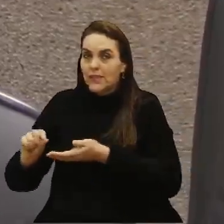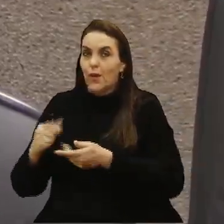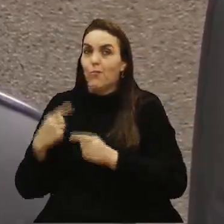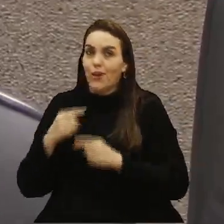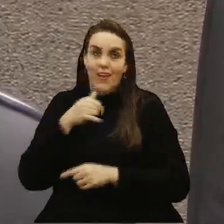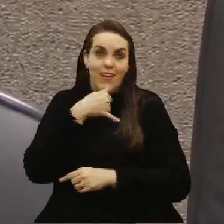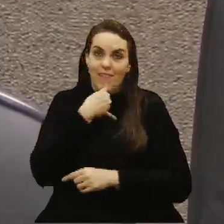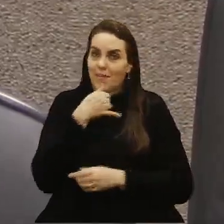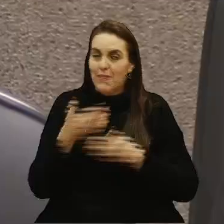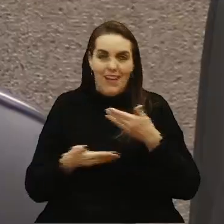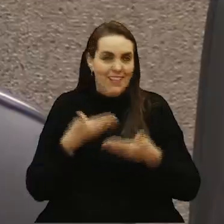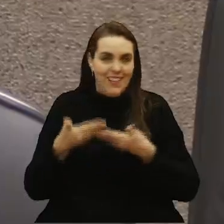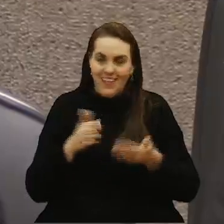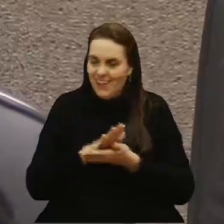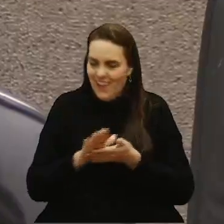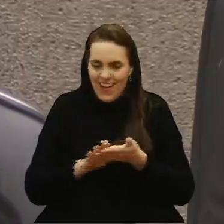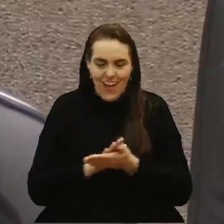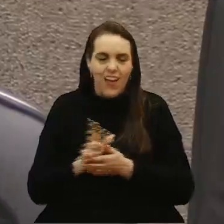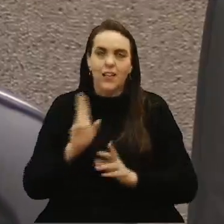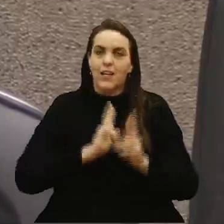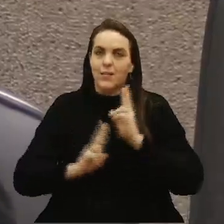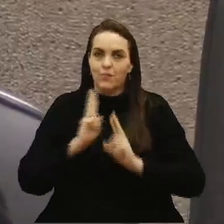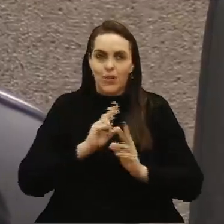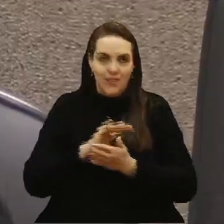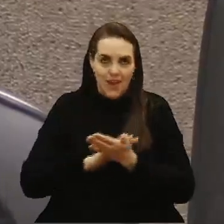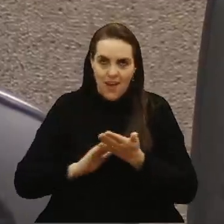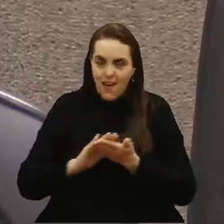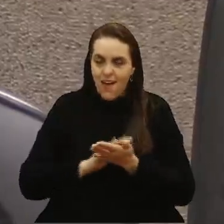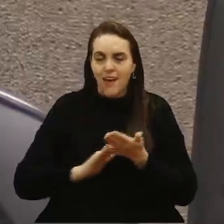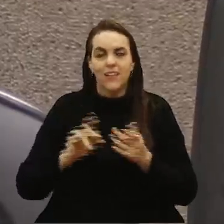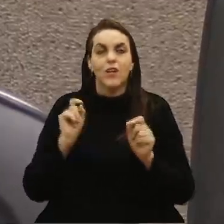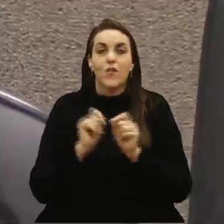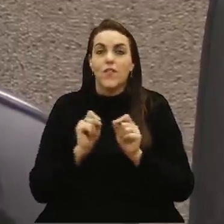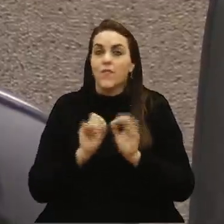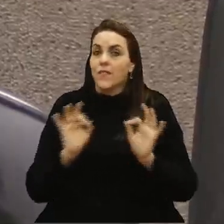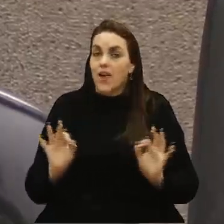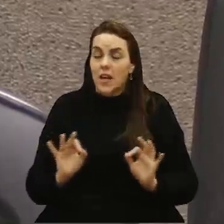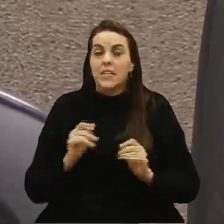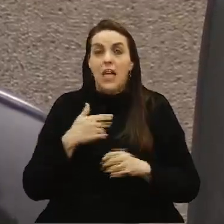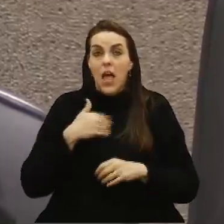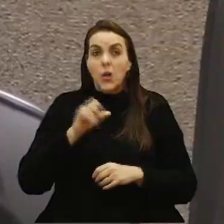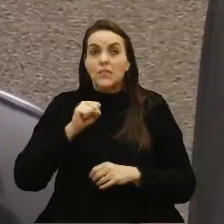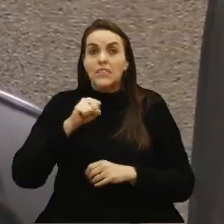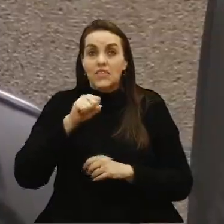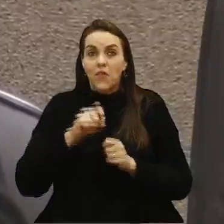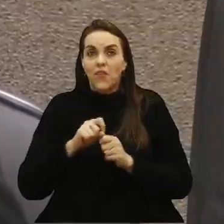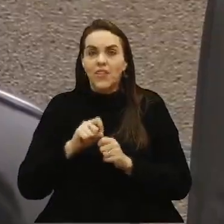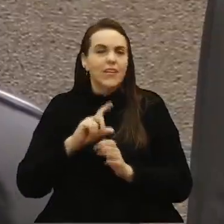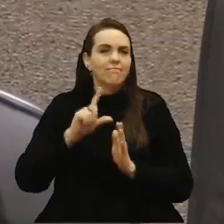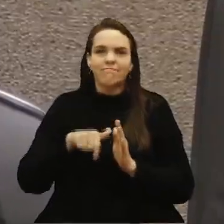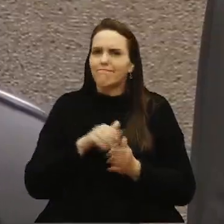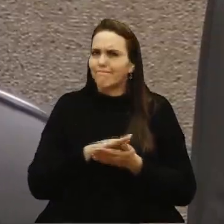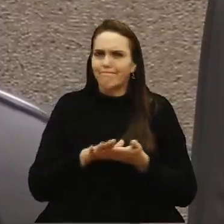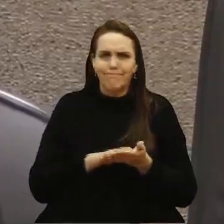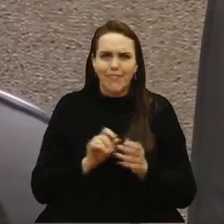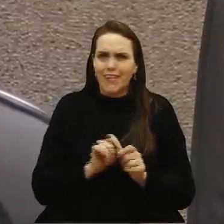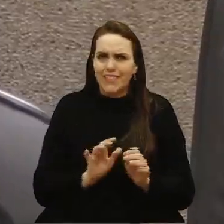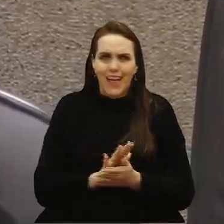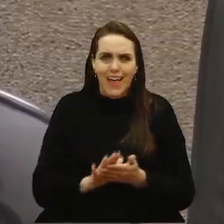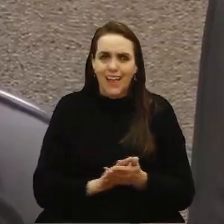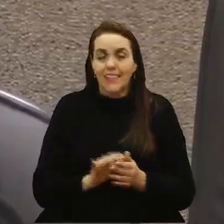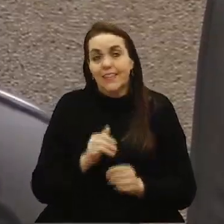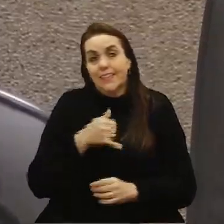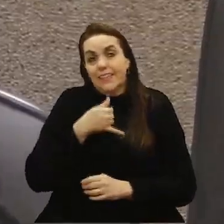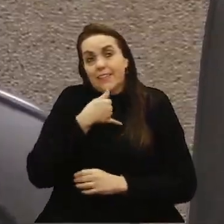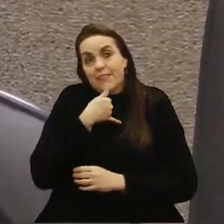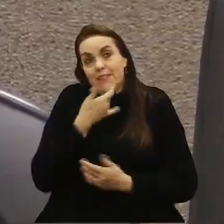não atendem, não retornam, não fazem, né? Dizem que vão fazer e não fazem. Então, infelizmente,